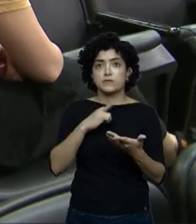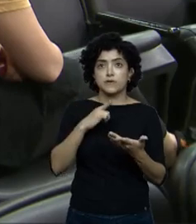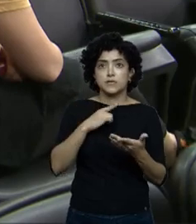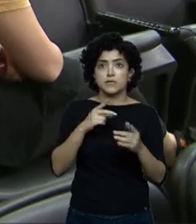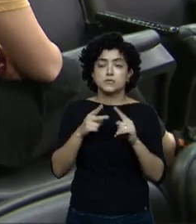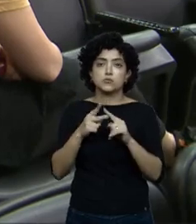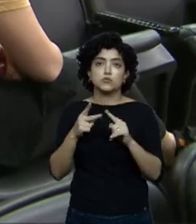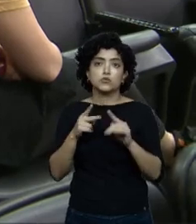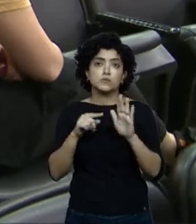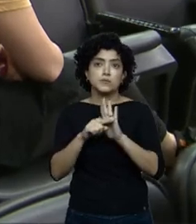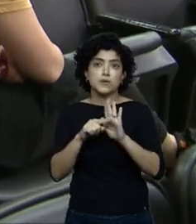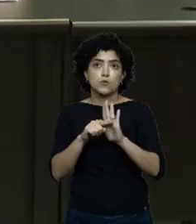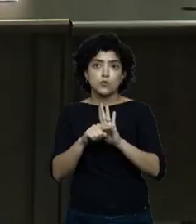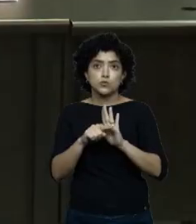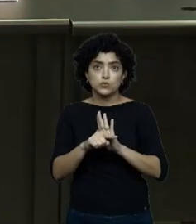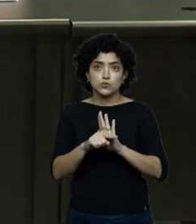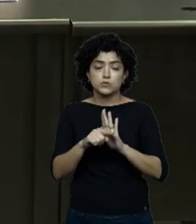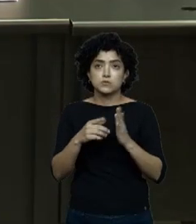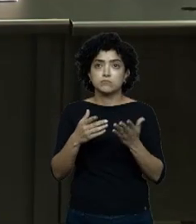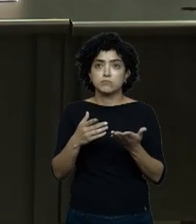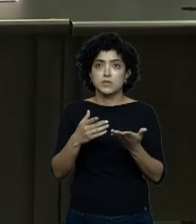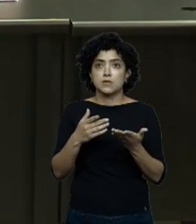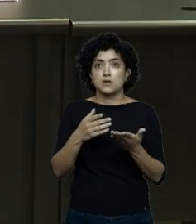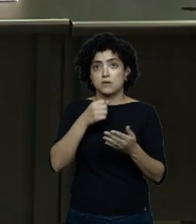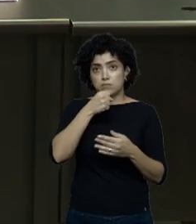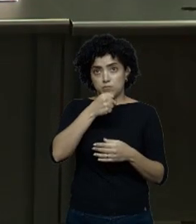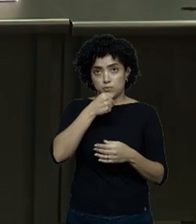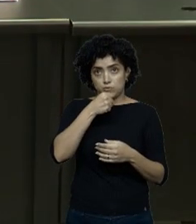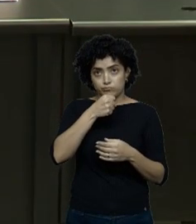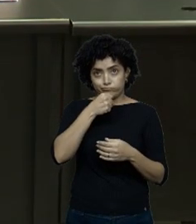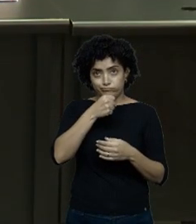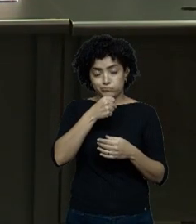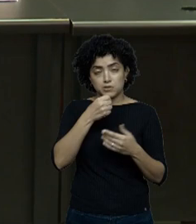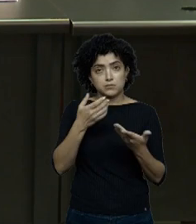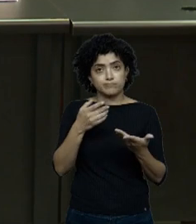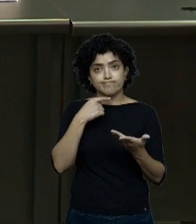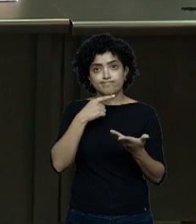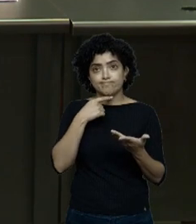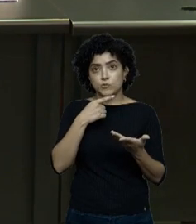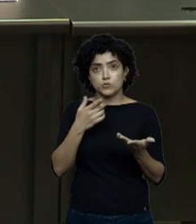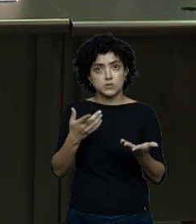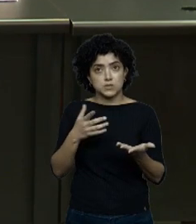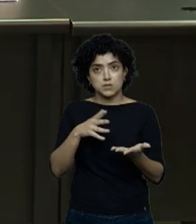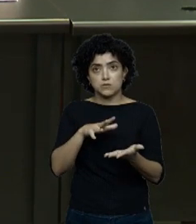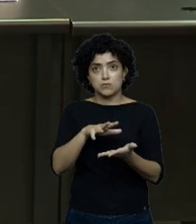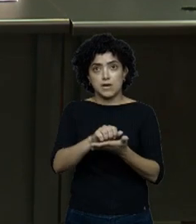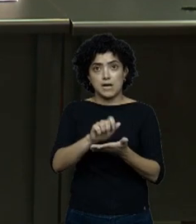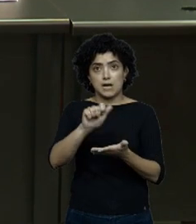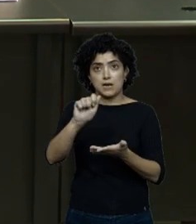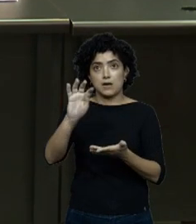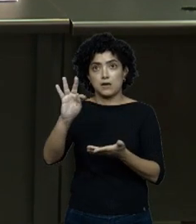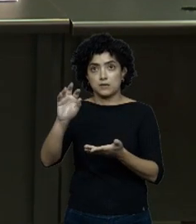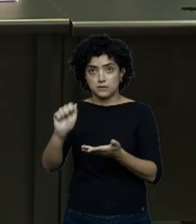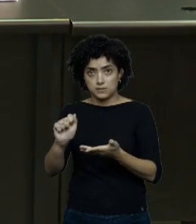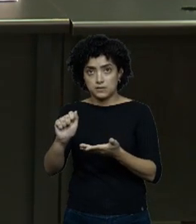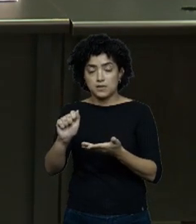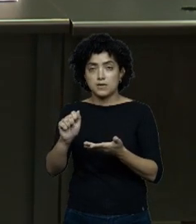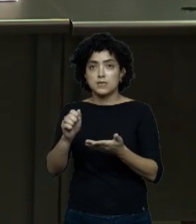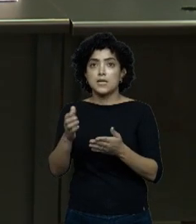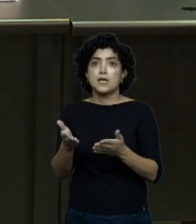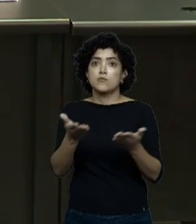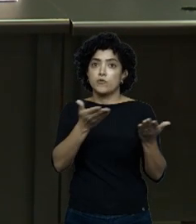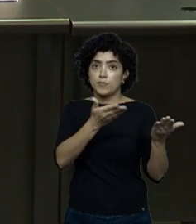então só porque sem microfone não não se pega o sono vai para a tua então só resgatar Onde se passa a palavra para o doutor